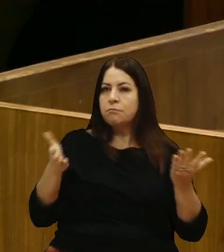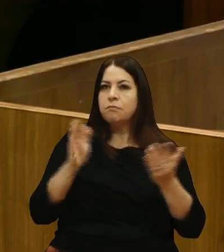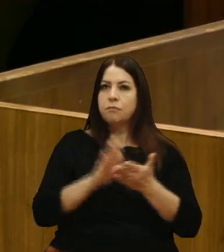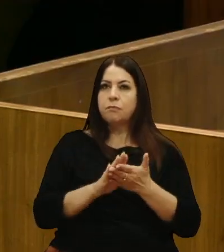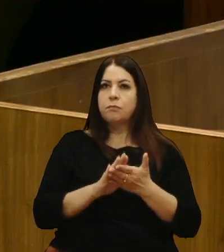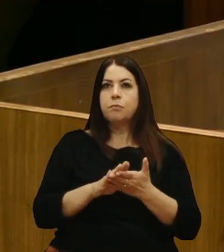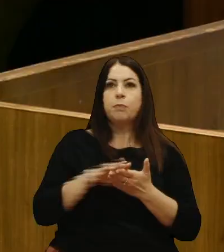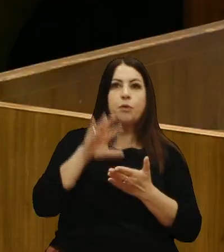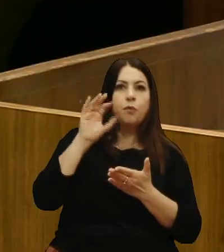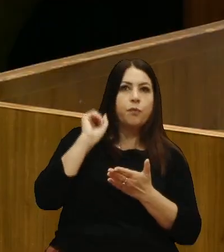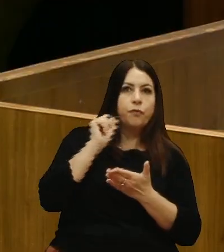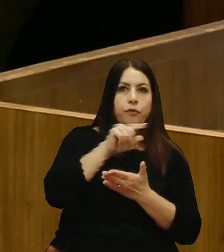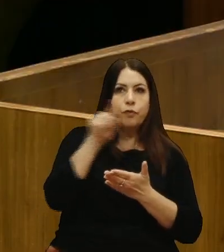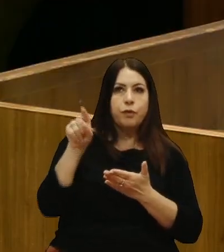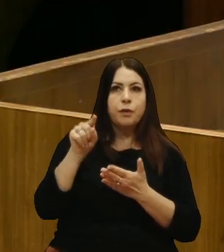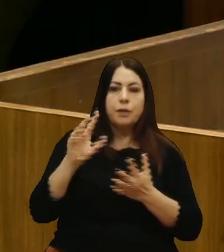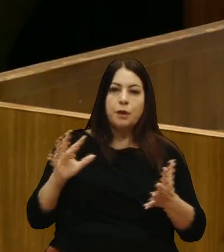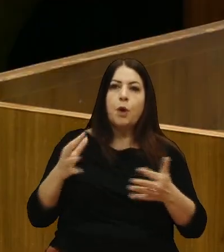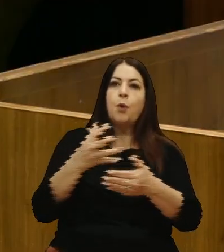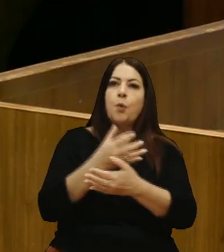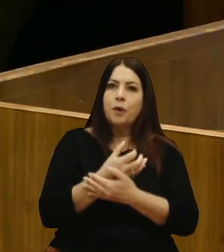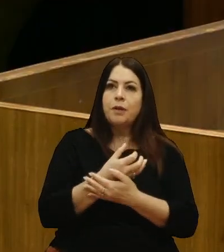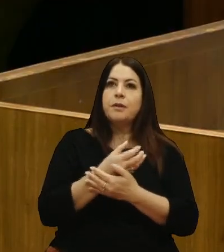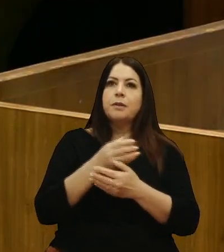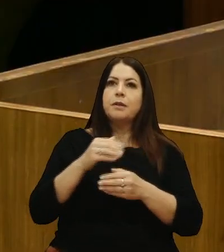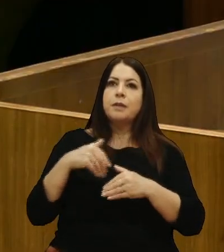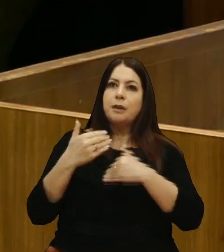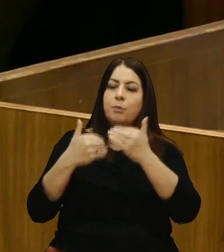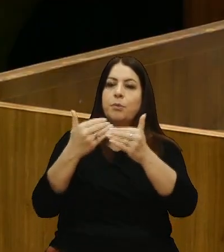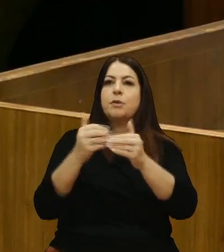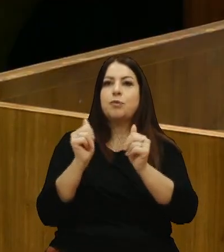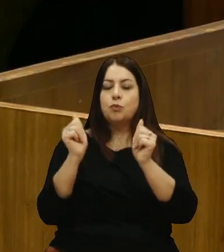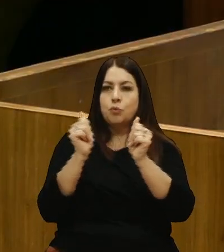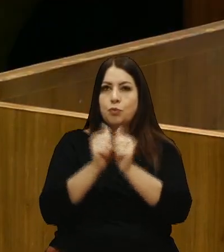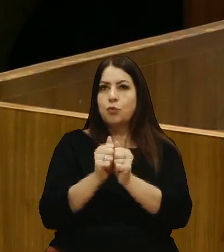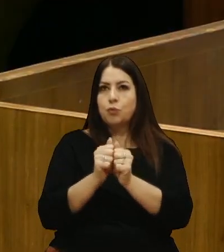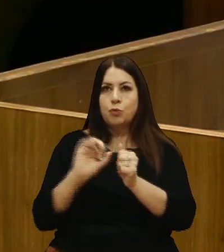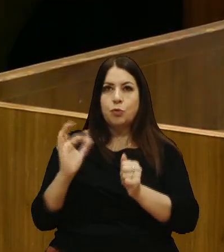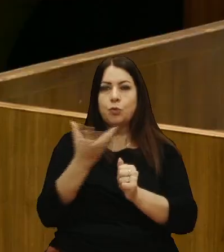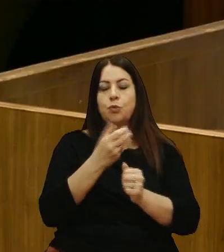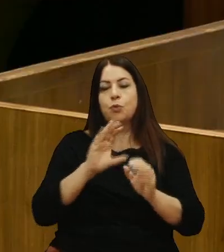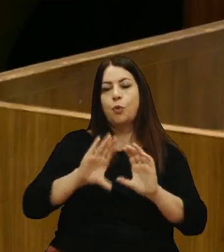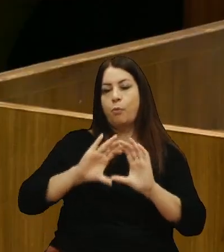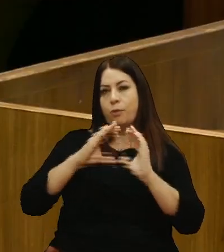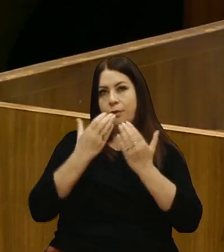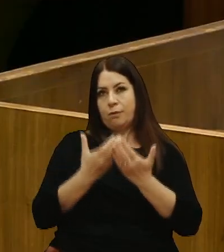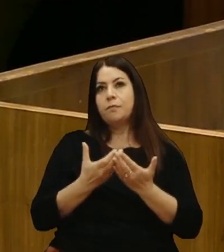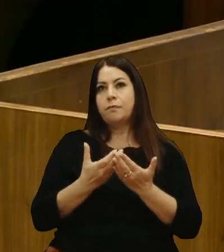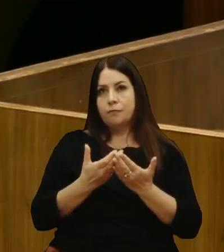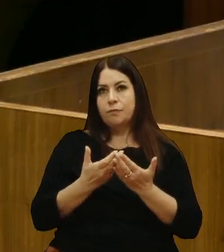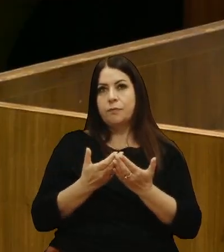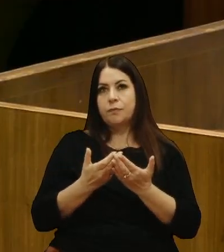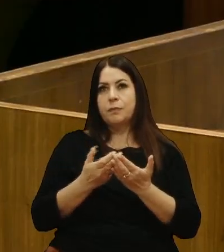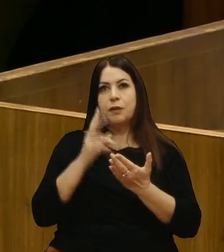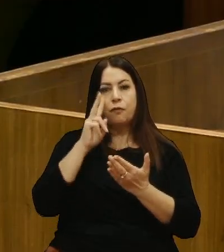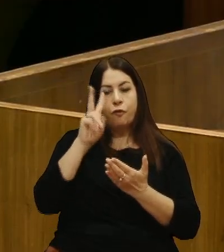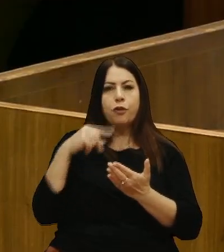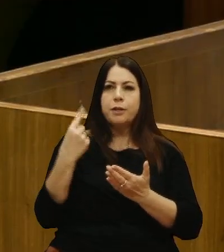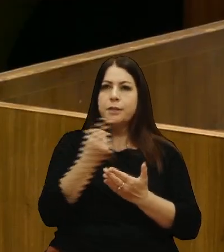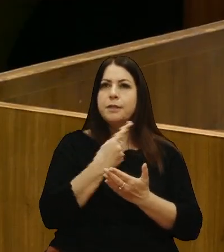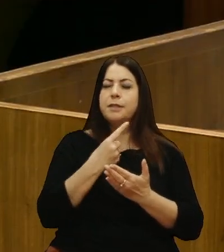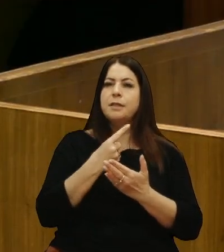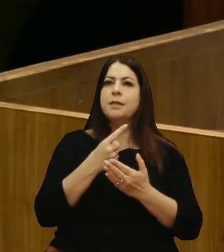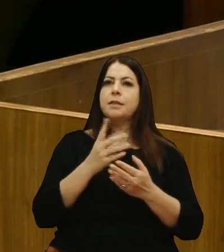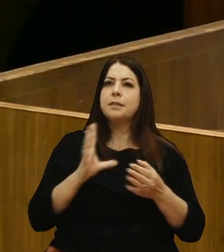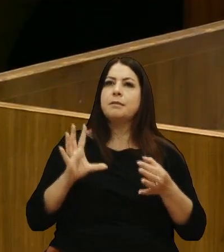para ouvir, acolher e caminhar ao lado de toda a comunidade, e fortalecendo os